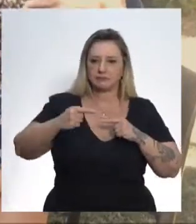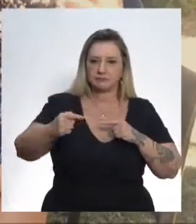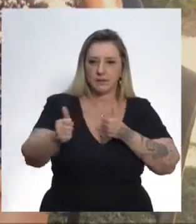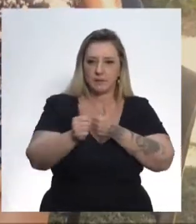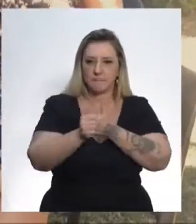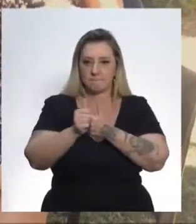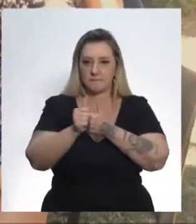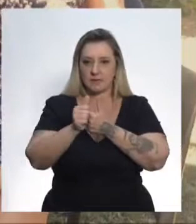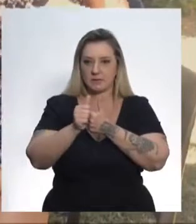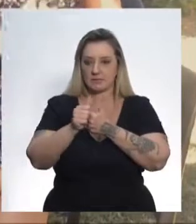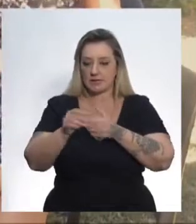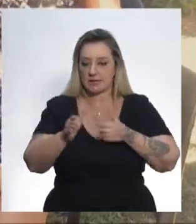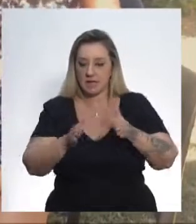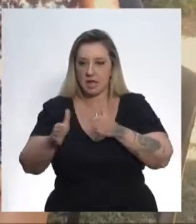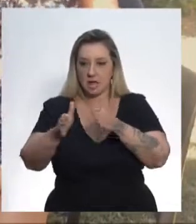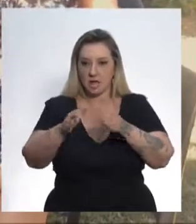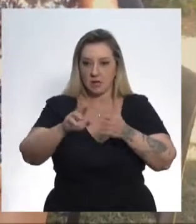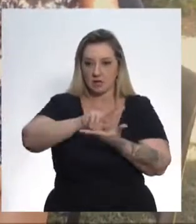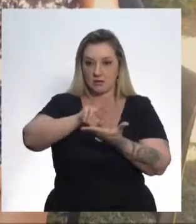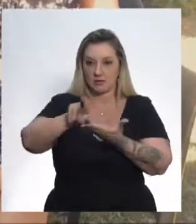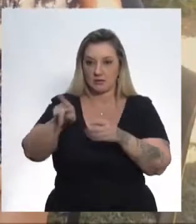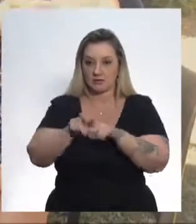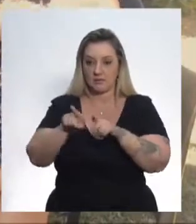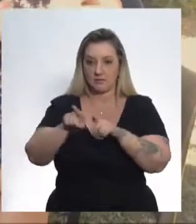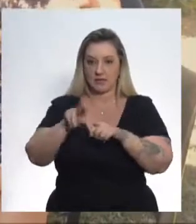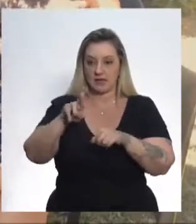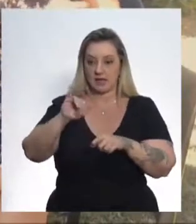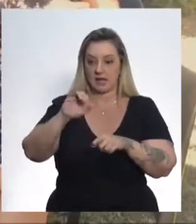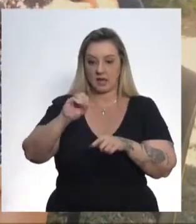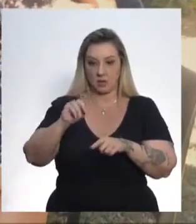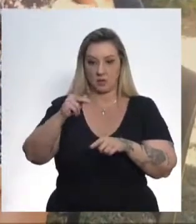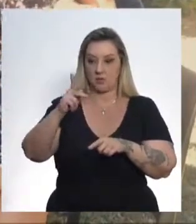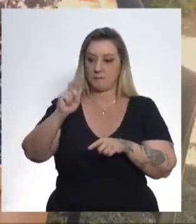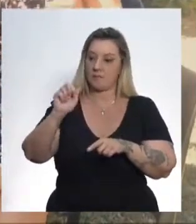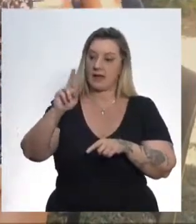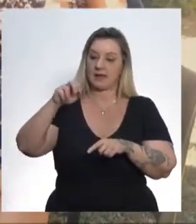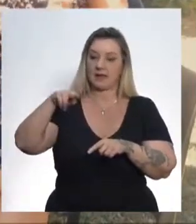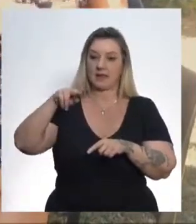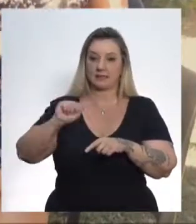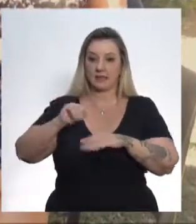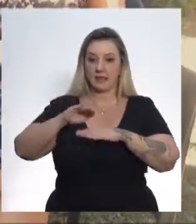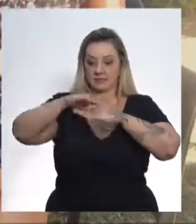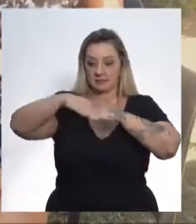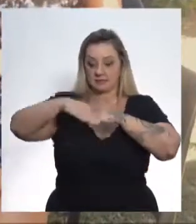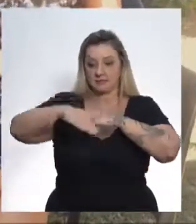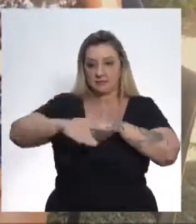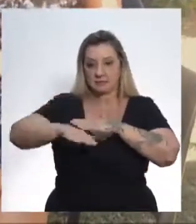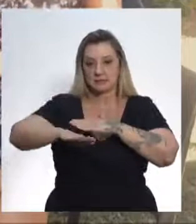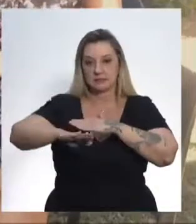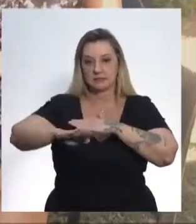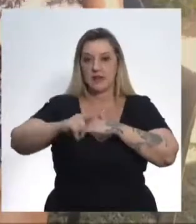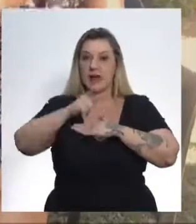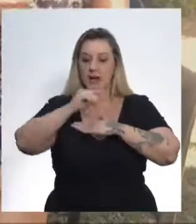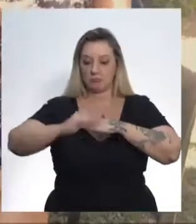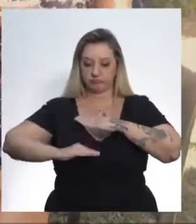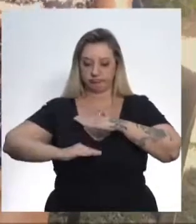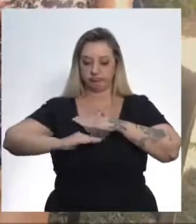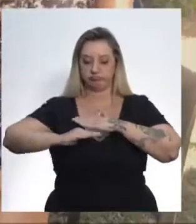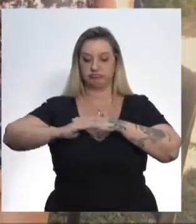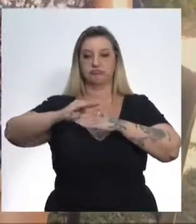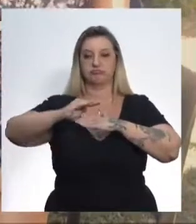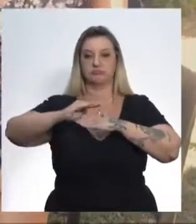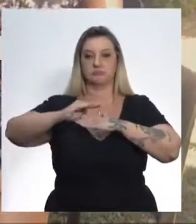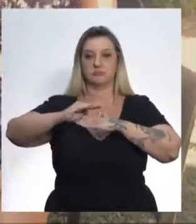próximo de vários rios, inclusive o Rio Paraná, o seu terreno rebaixado fica constantemente inundado. Sendo